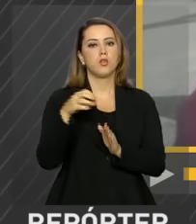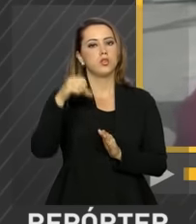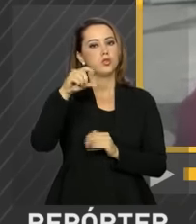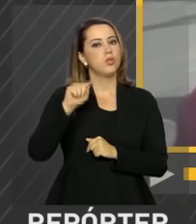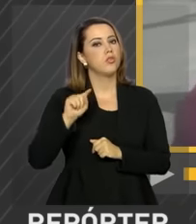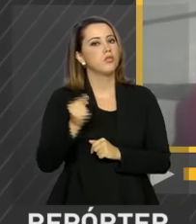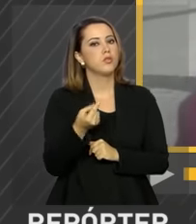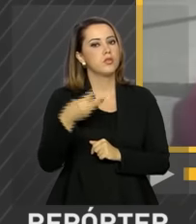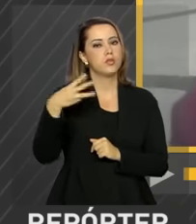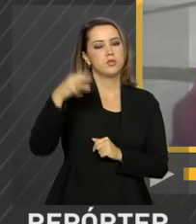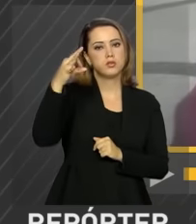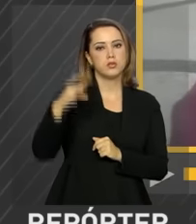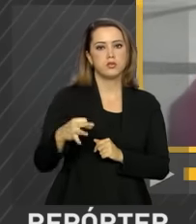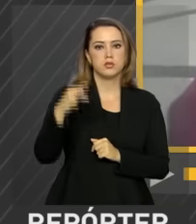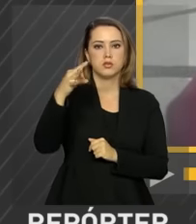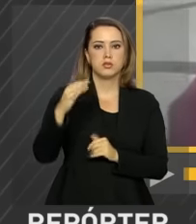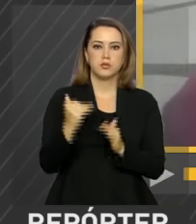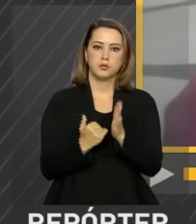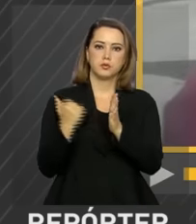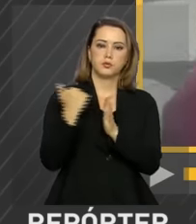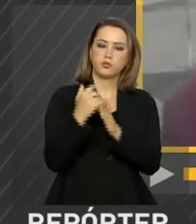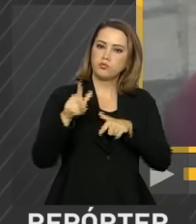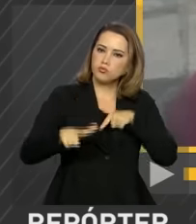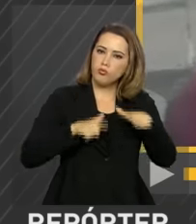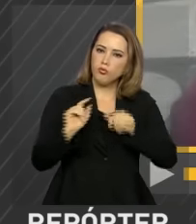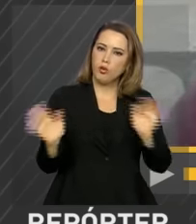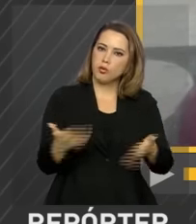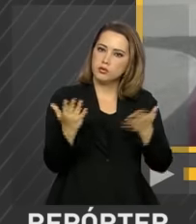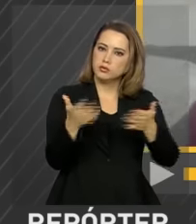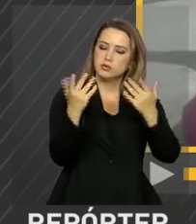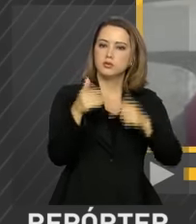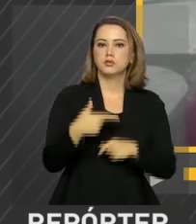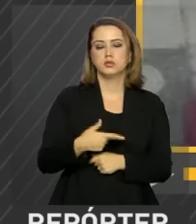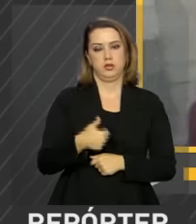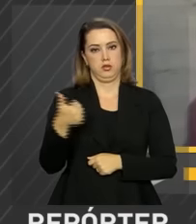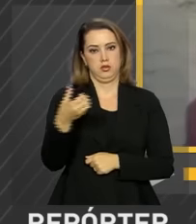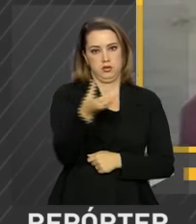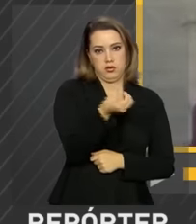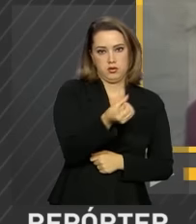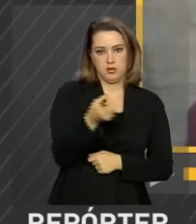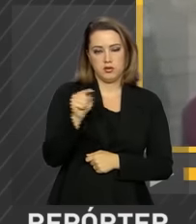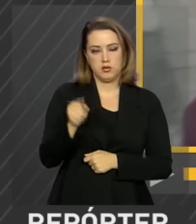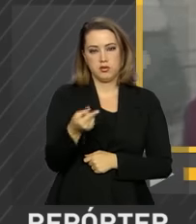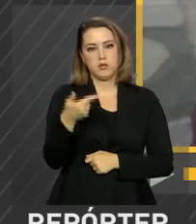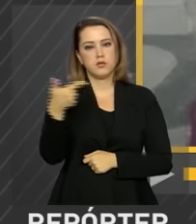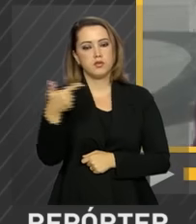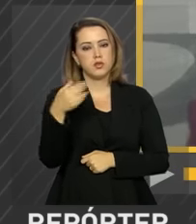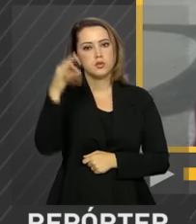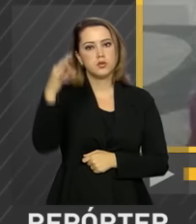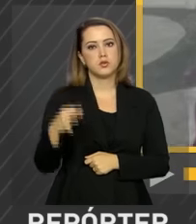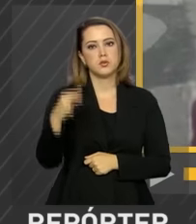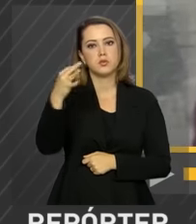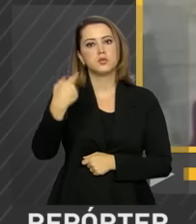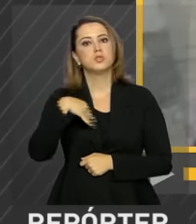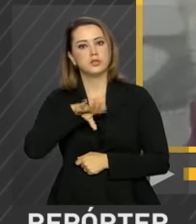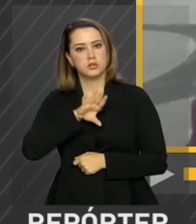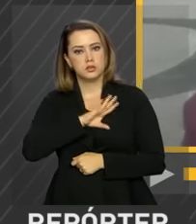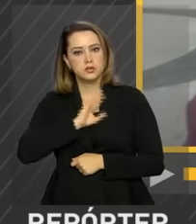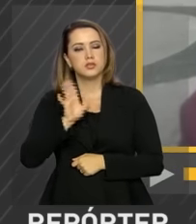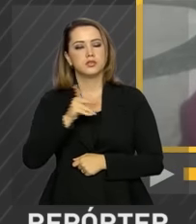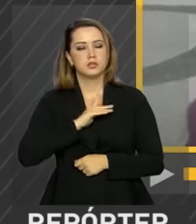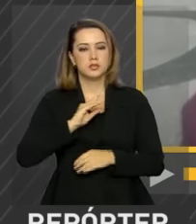aumento do quadro de funcionários em 16,2 mais informações nas nossas redes e na nossa